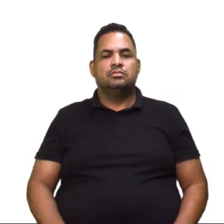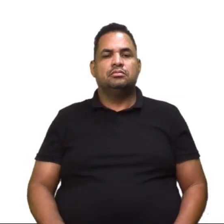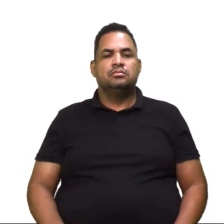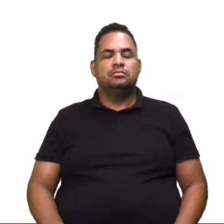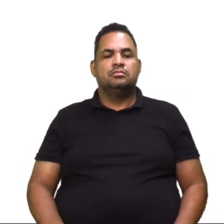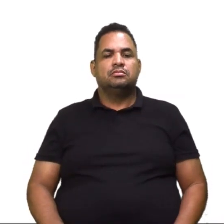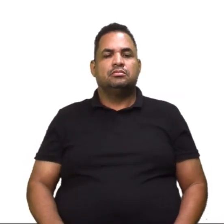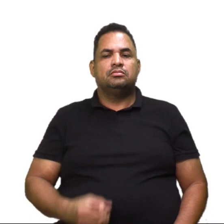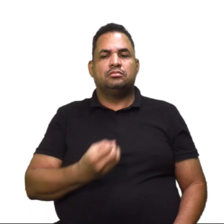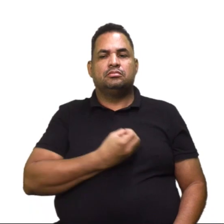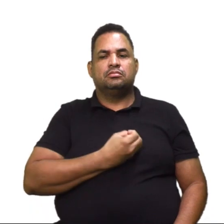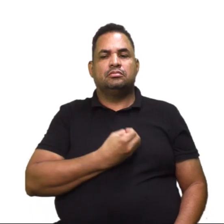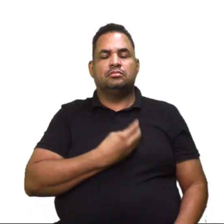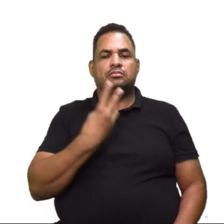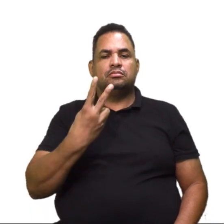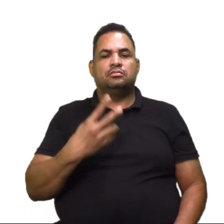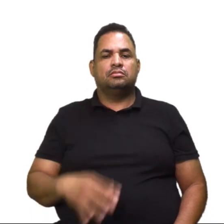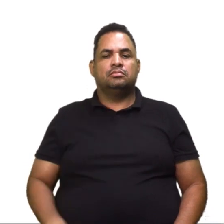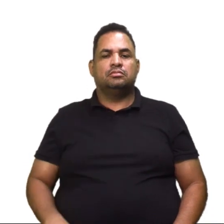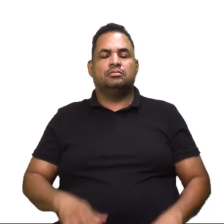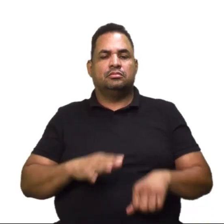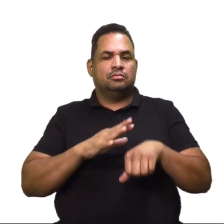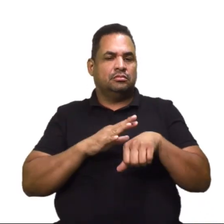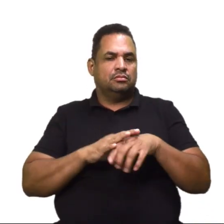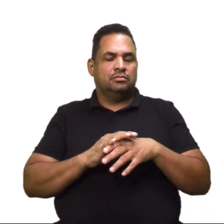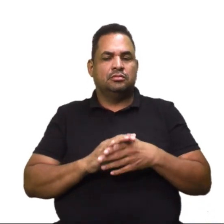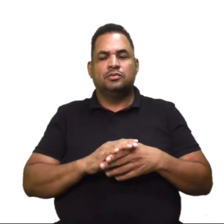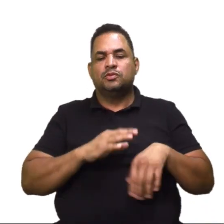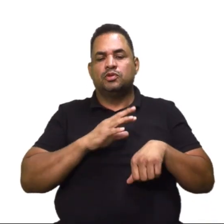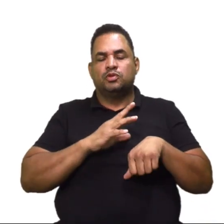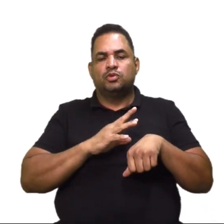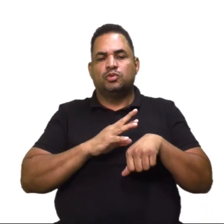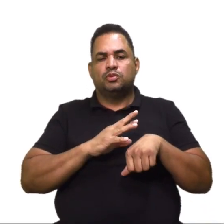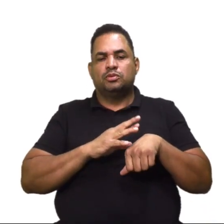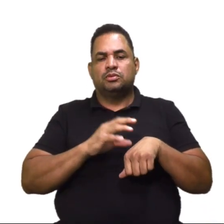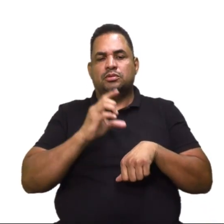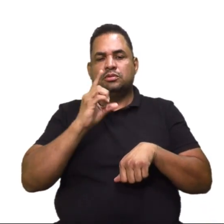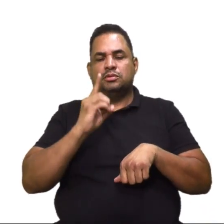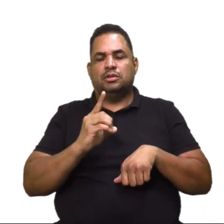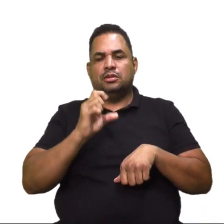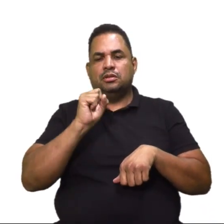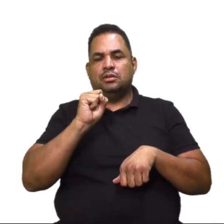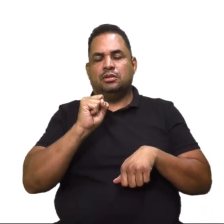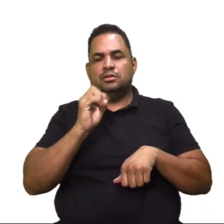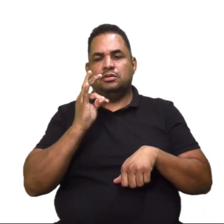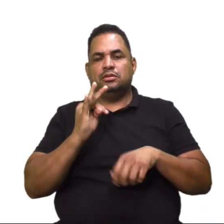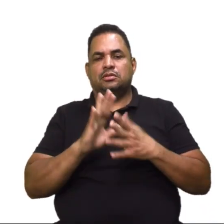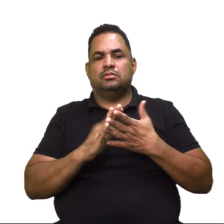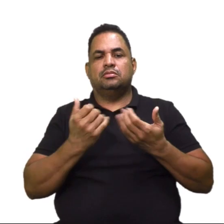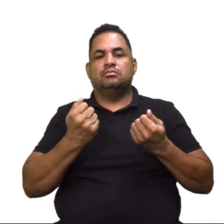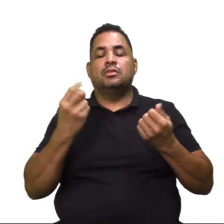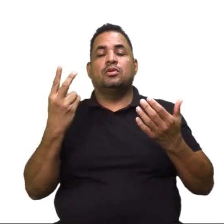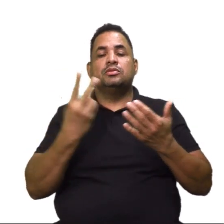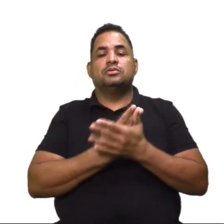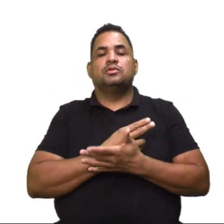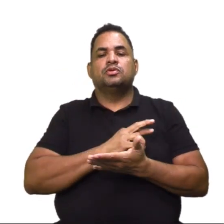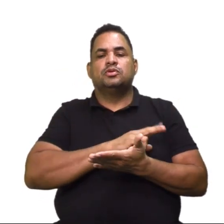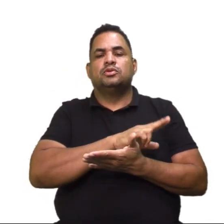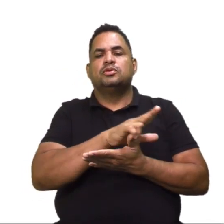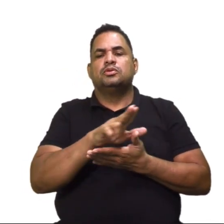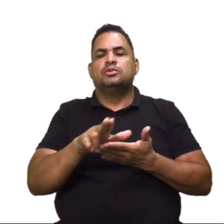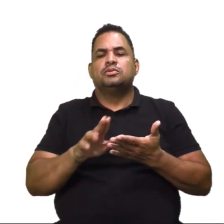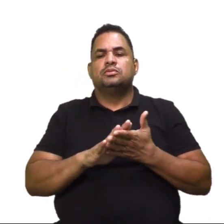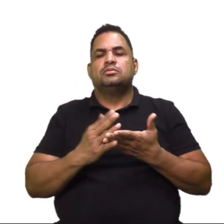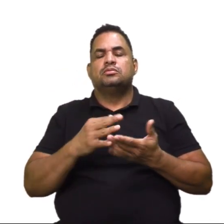Vamos para a segunda, olha só. As doenças sexualmente transmissíveis podem ser causadas por diferentes agentes, tais